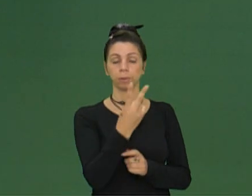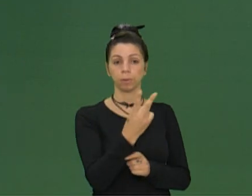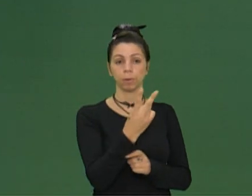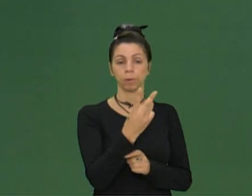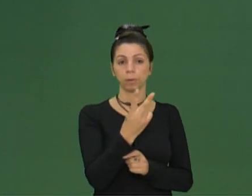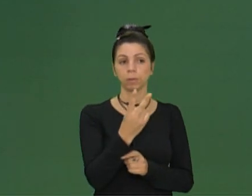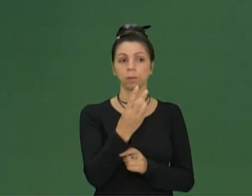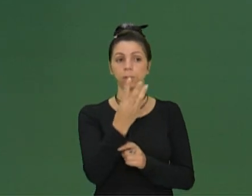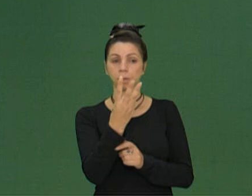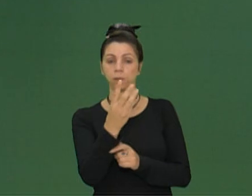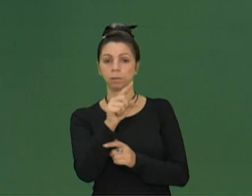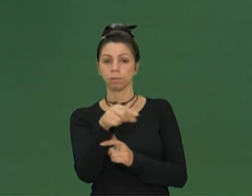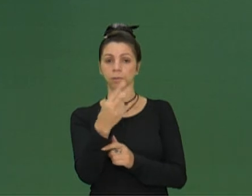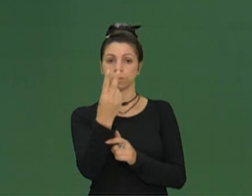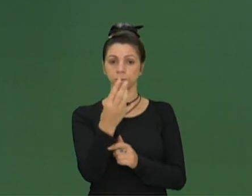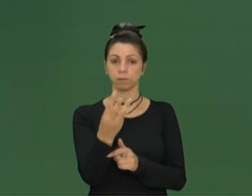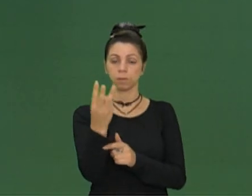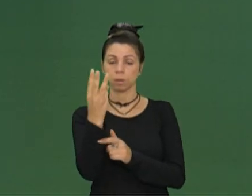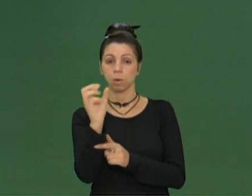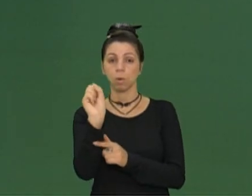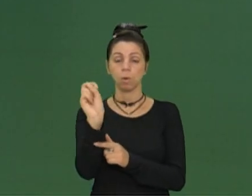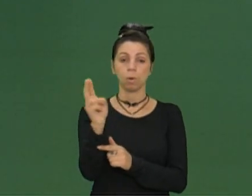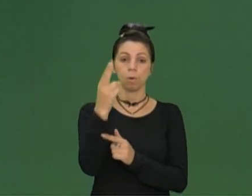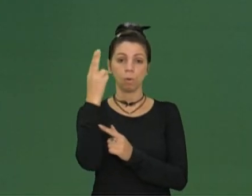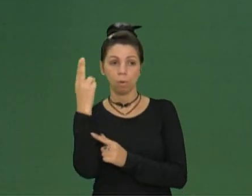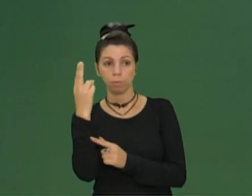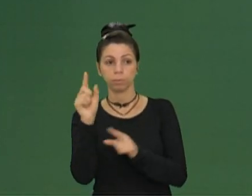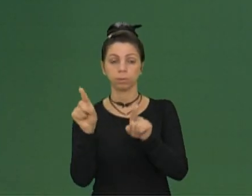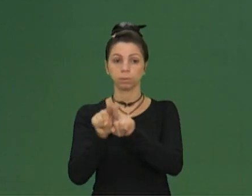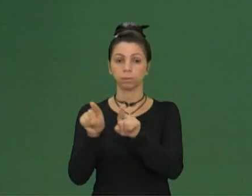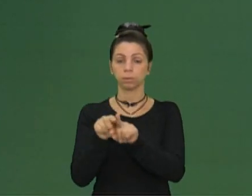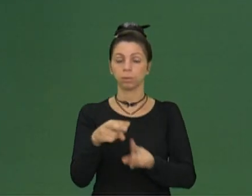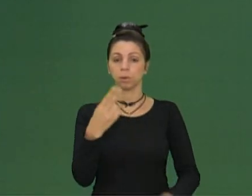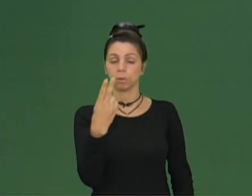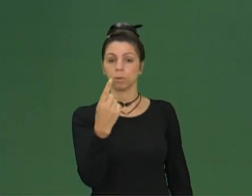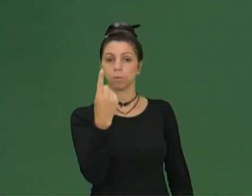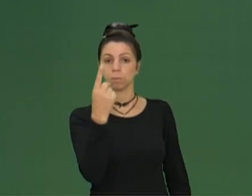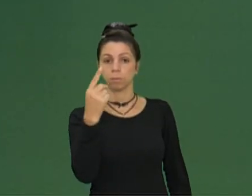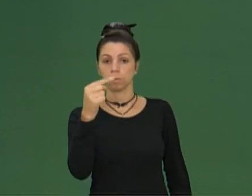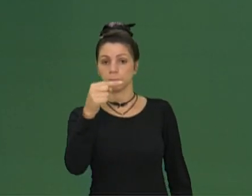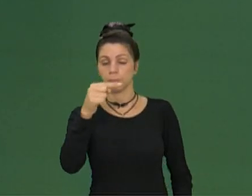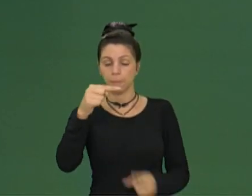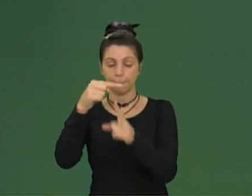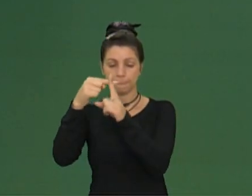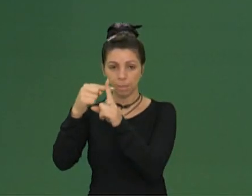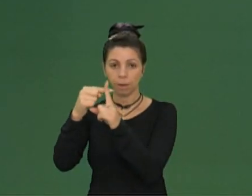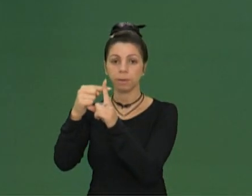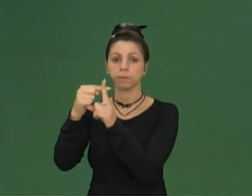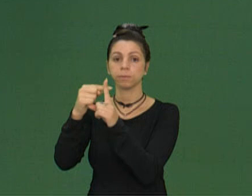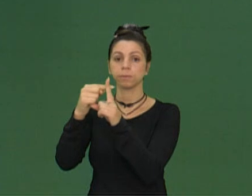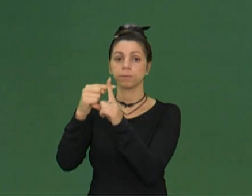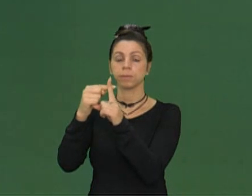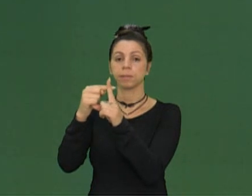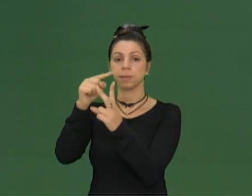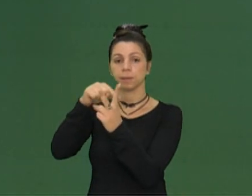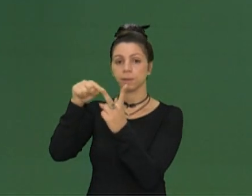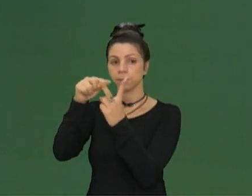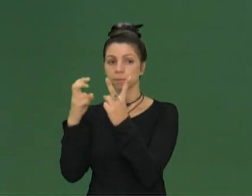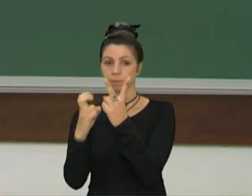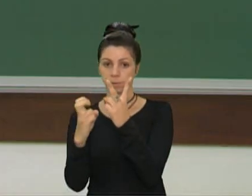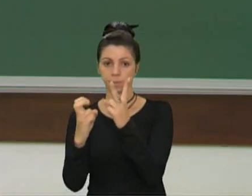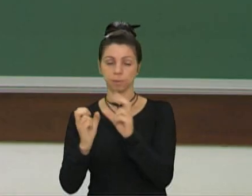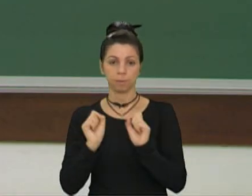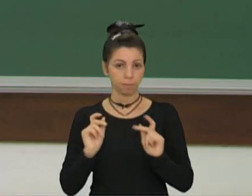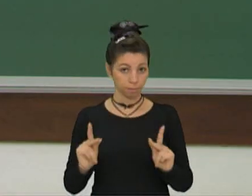2 e 3,23, ou também ela pode aparecer como 2 e 1 mais raiz de 5. Ok?